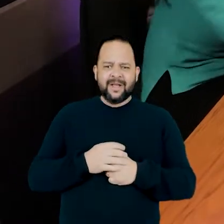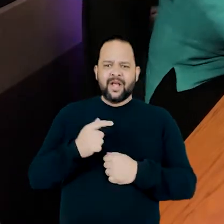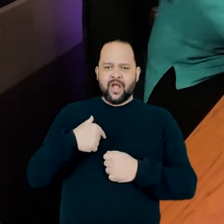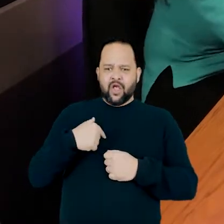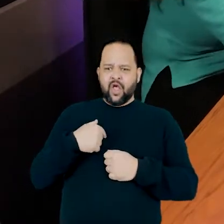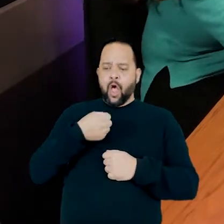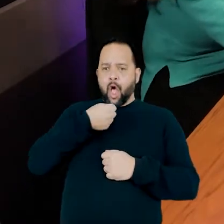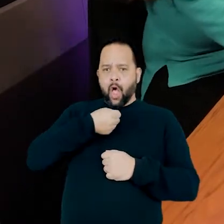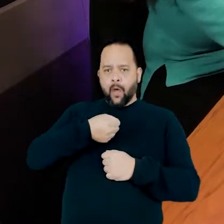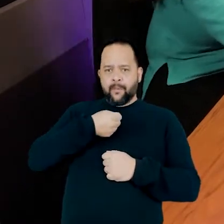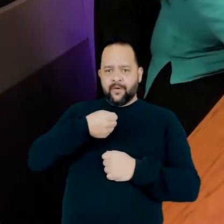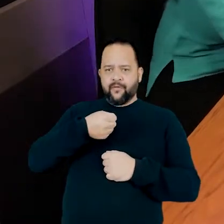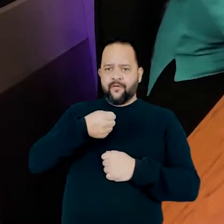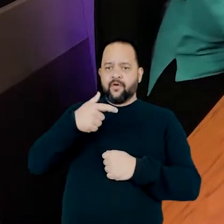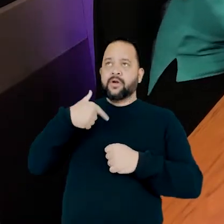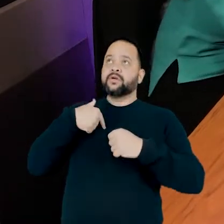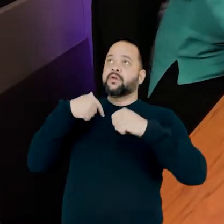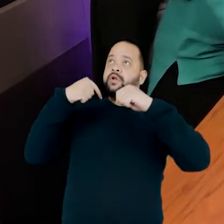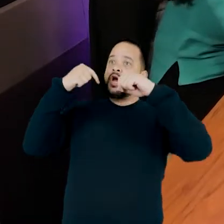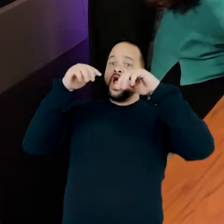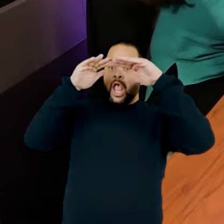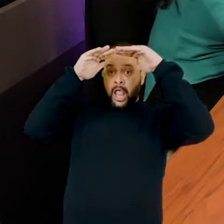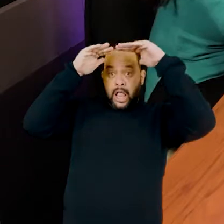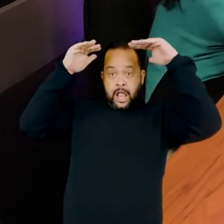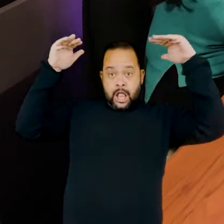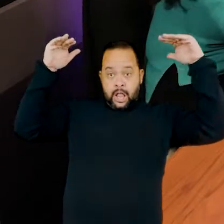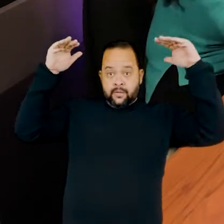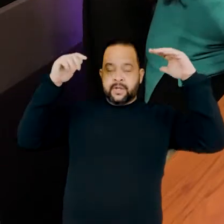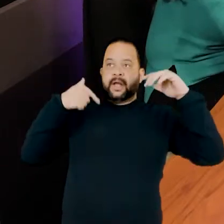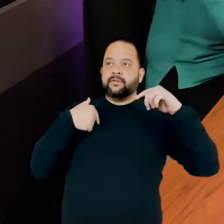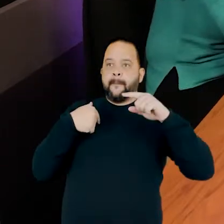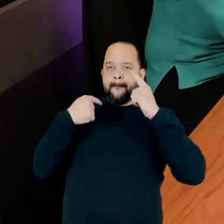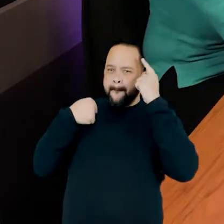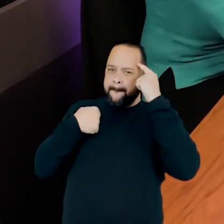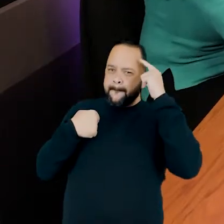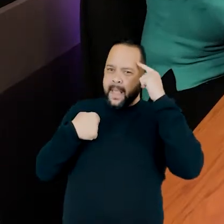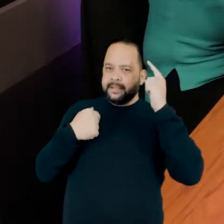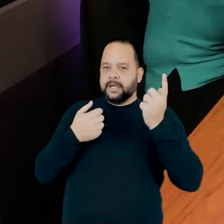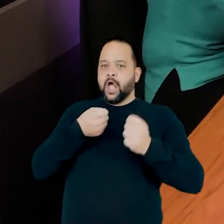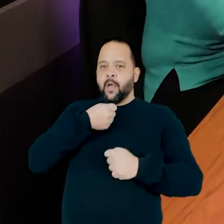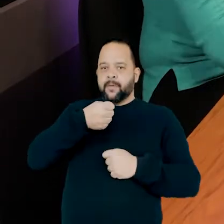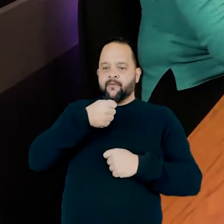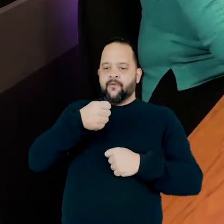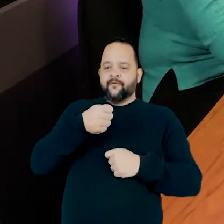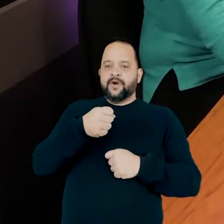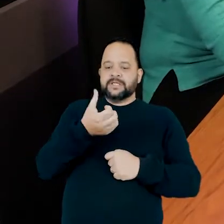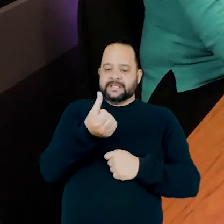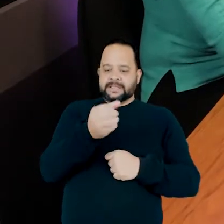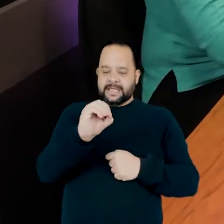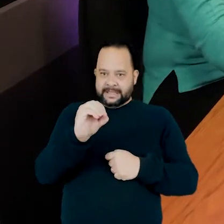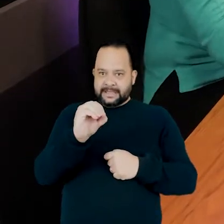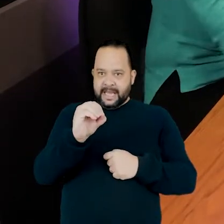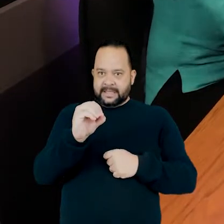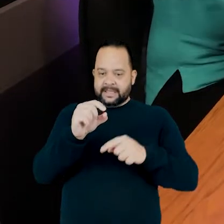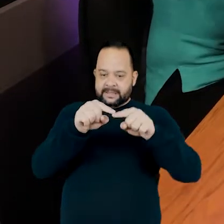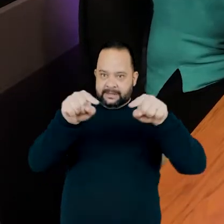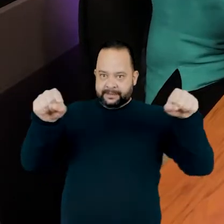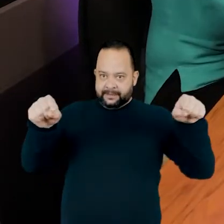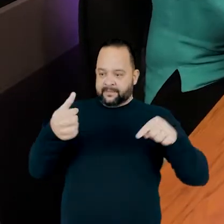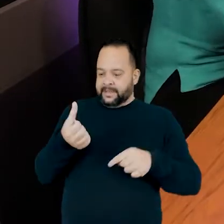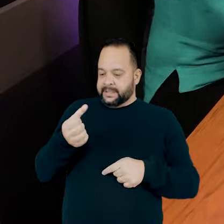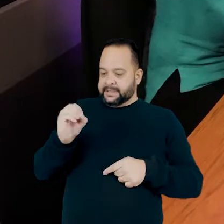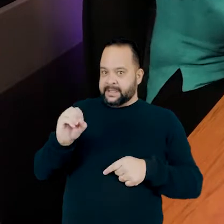um microfone, que eu ponho ele num teto. Imagina um microfone, 60 por 60. E agora vai ter a versão